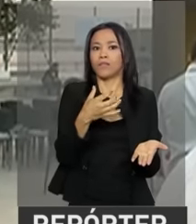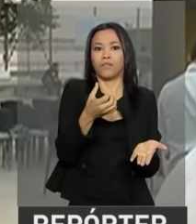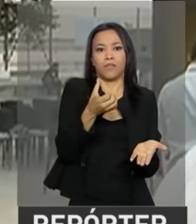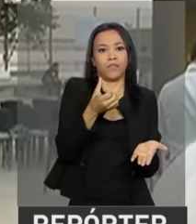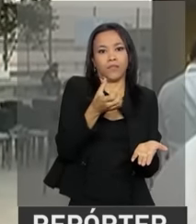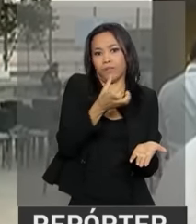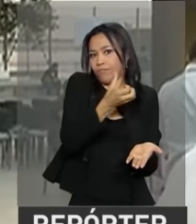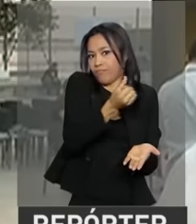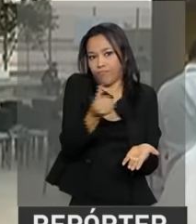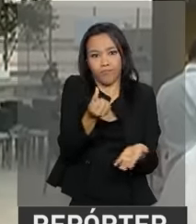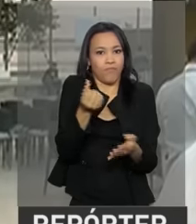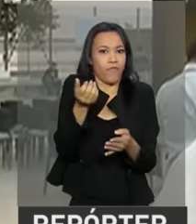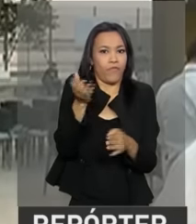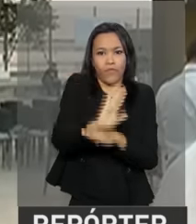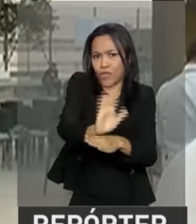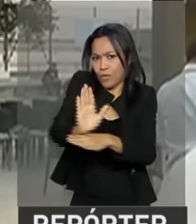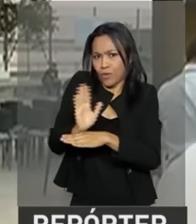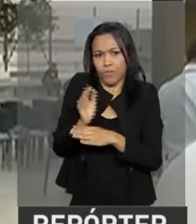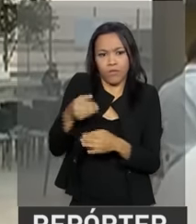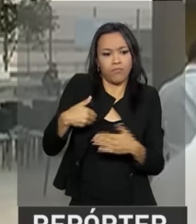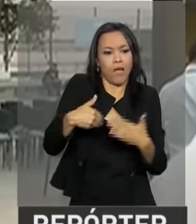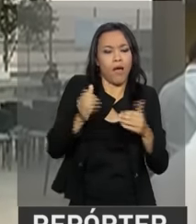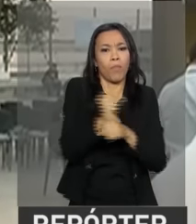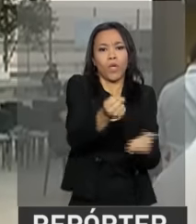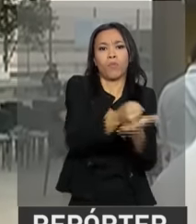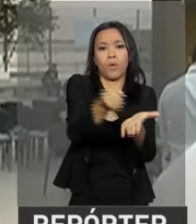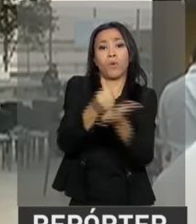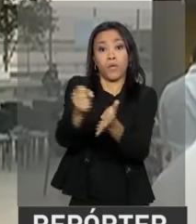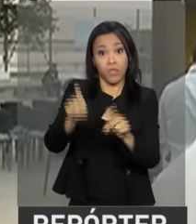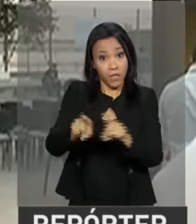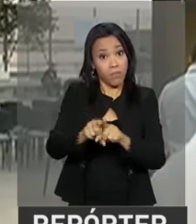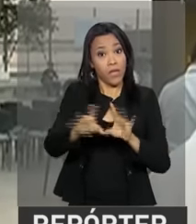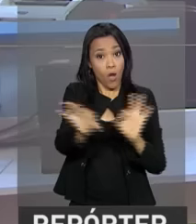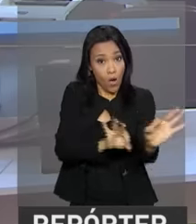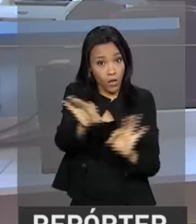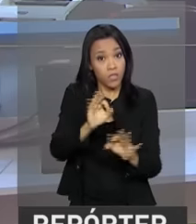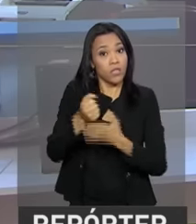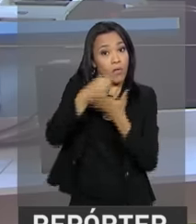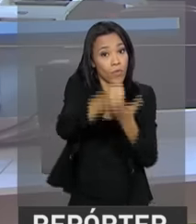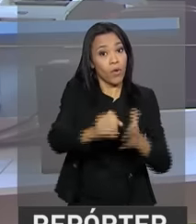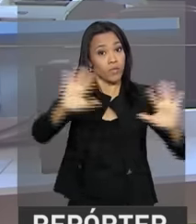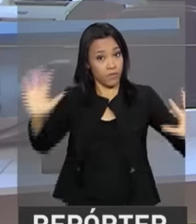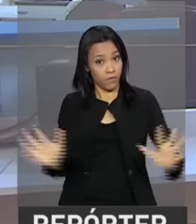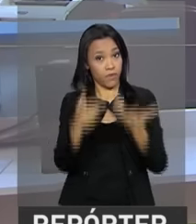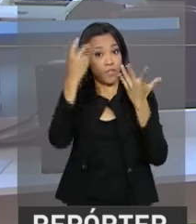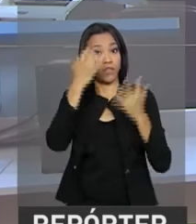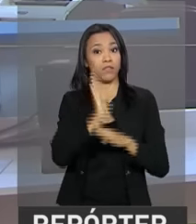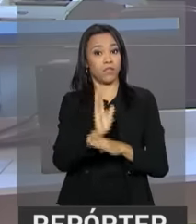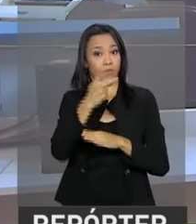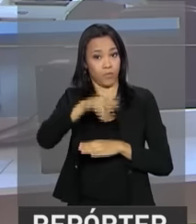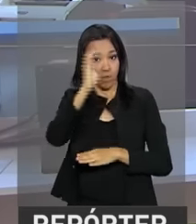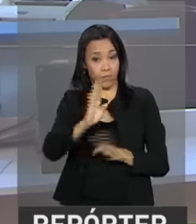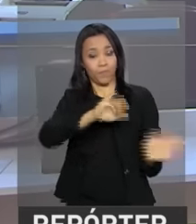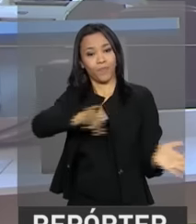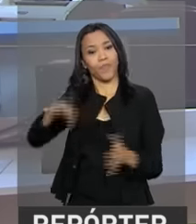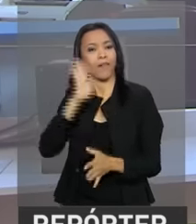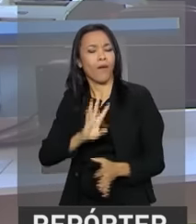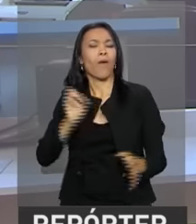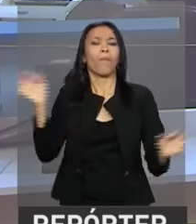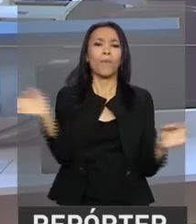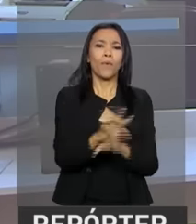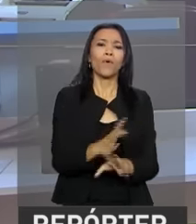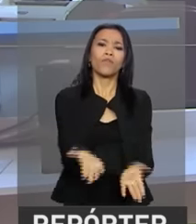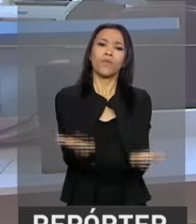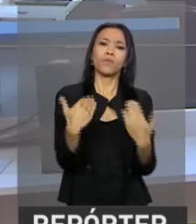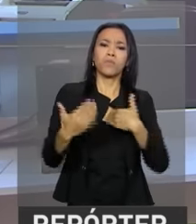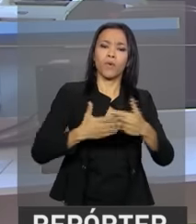patrocinados E além disso a gente investe muito nos festivais de cinema no Brasil legal e a gente fica por aqui voltamos a qualquer momento